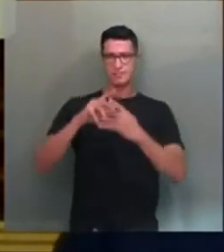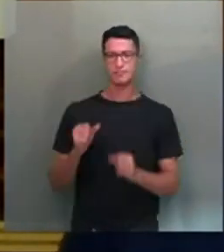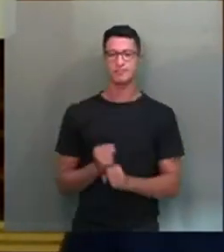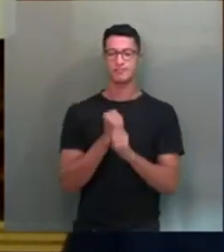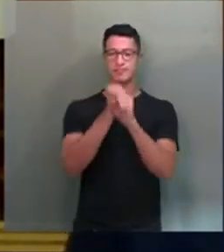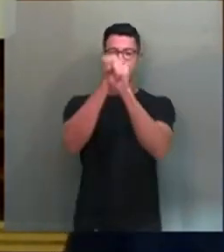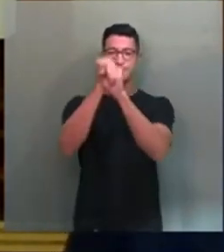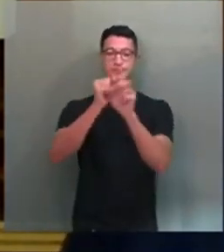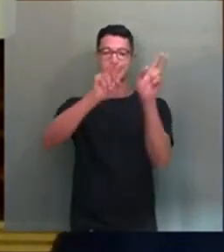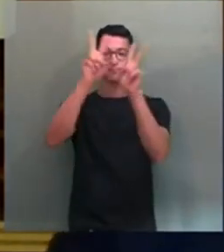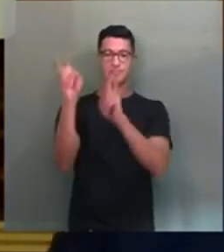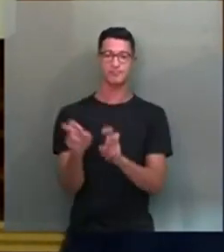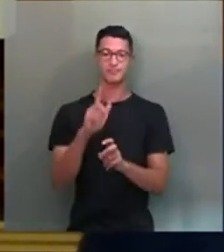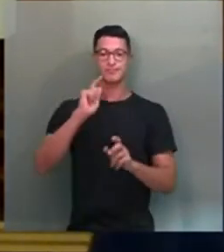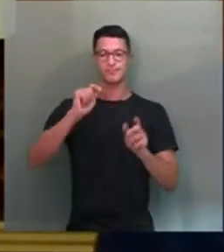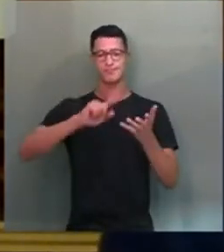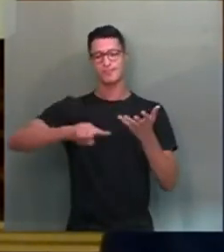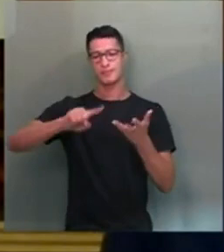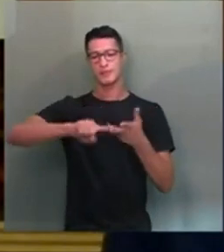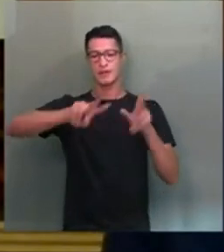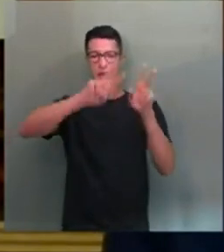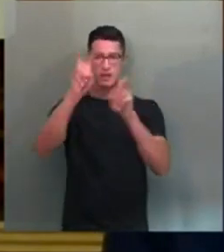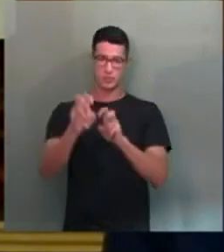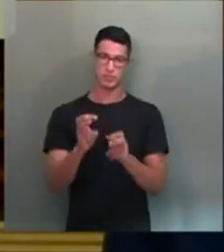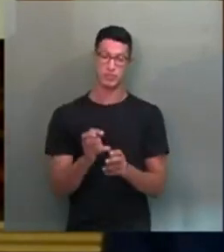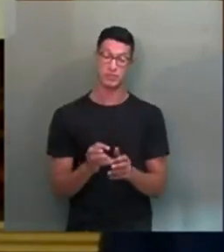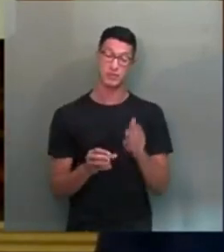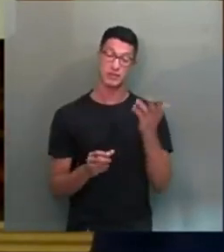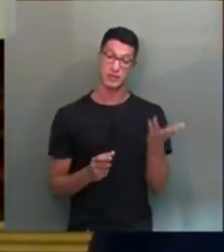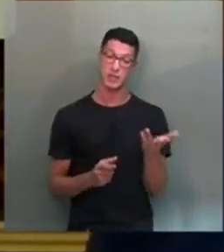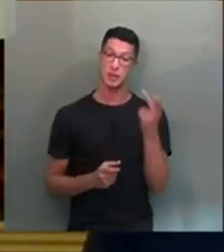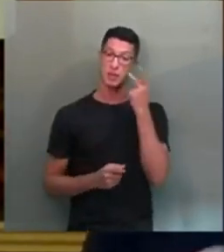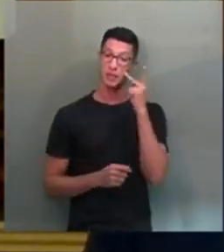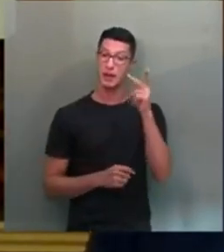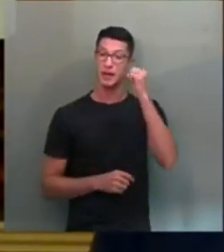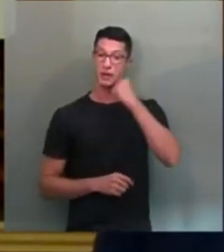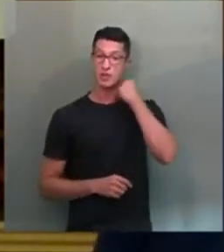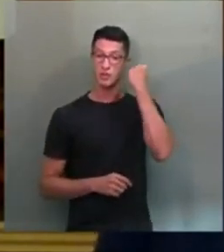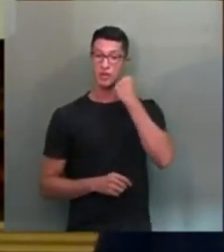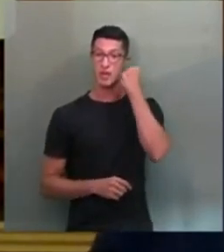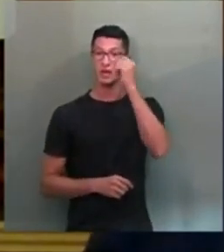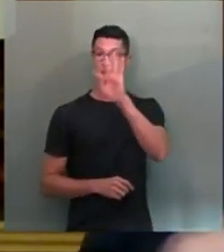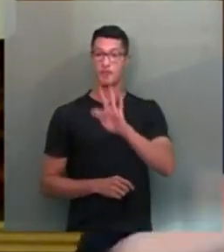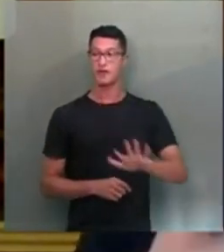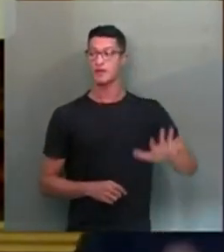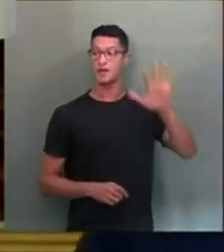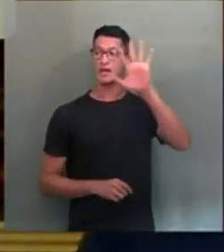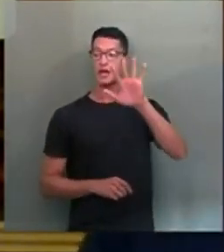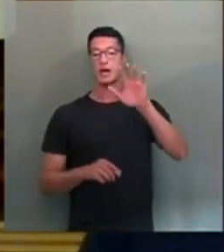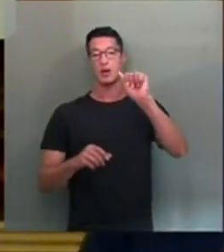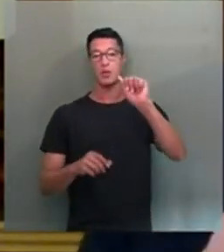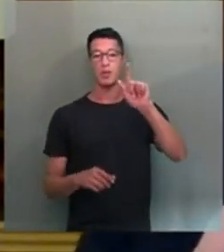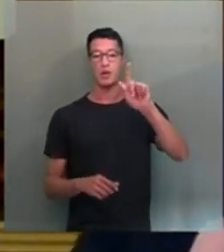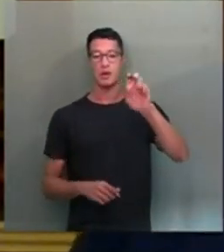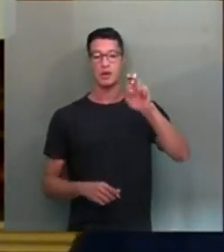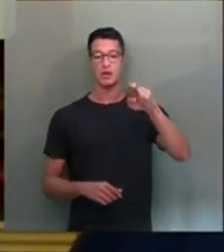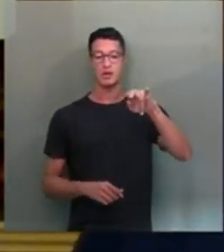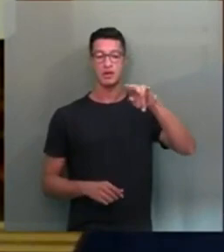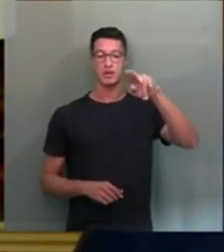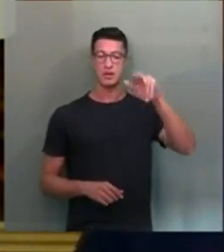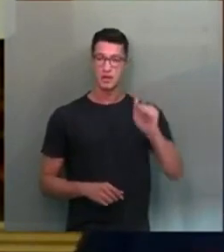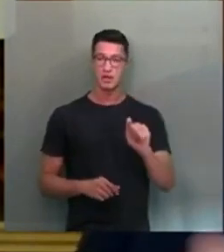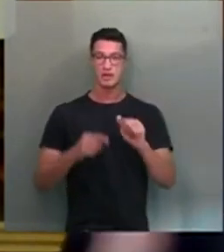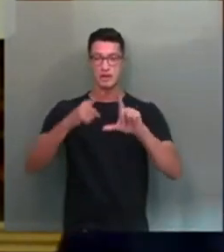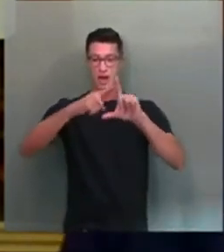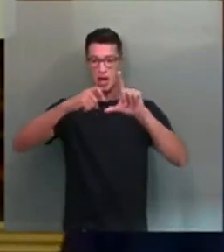construir sobre determinado assunto. Então, para o Senado Federal, para a agência, para a